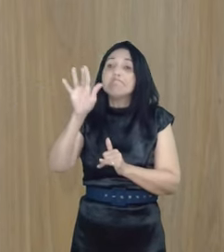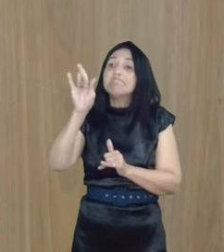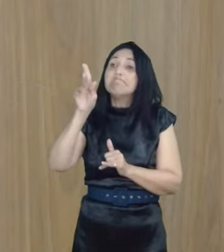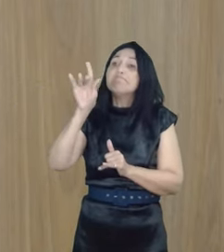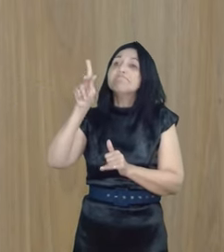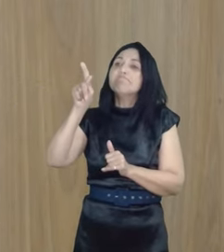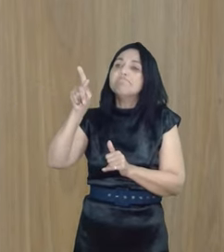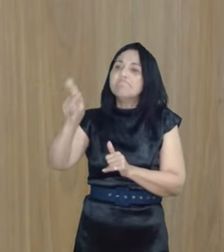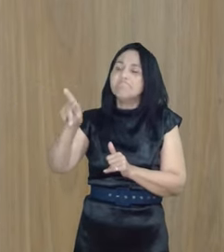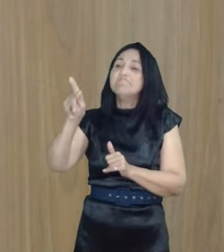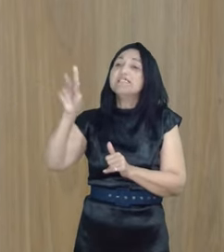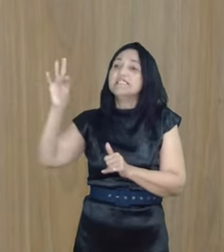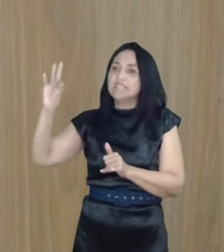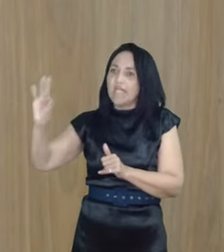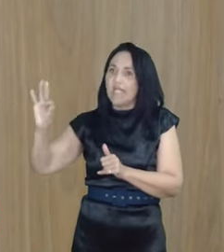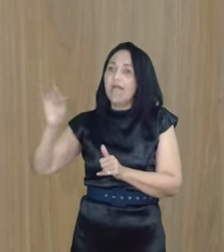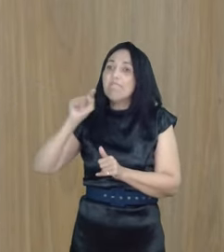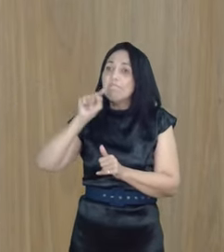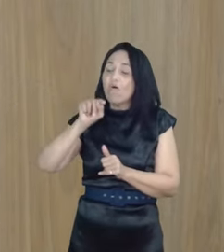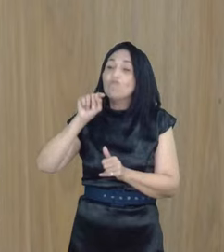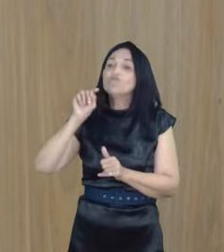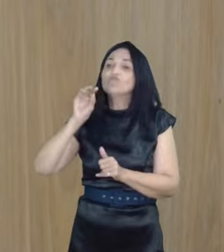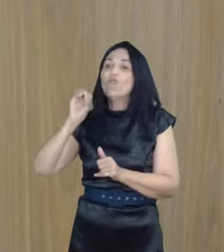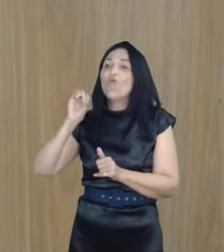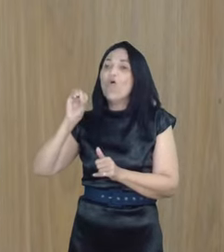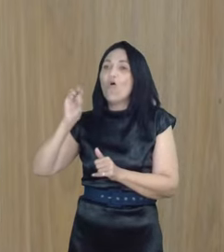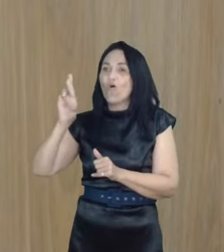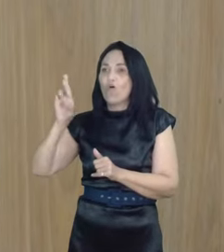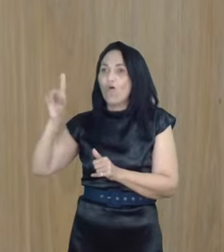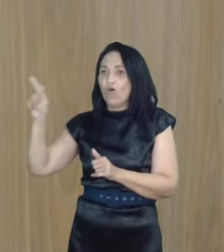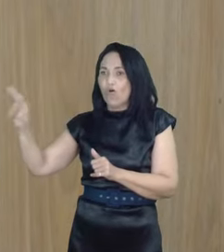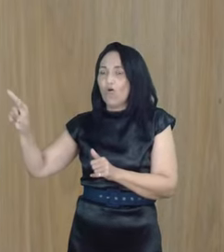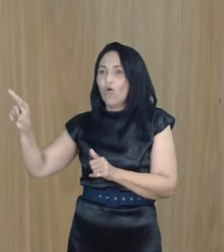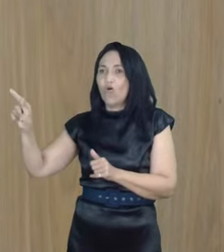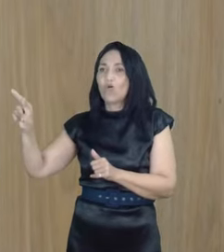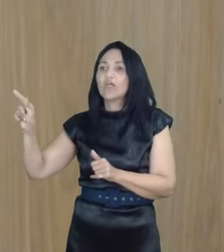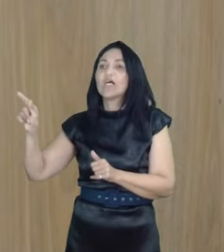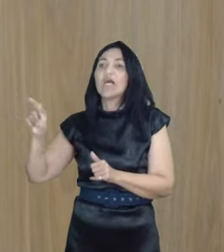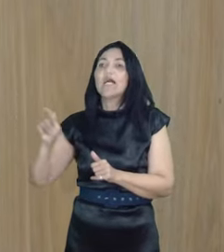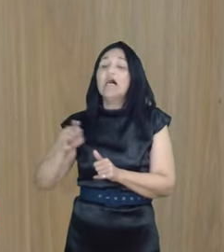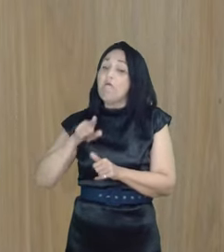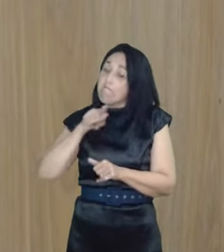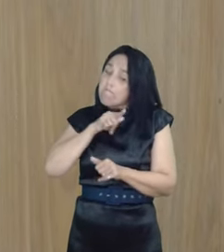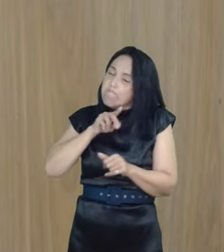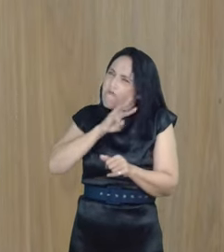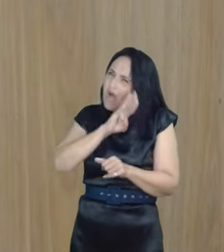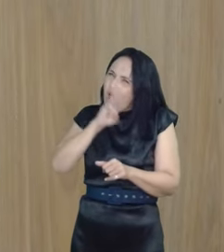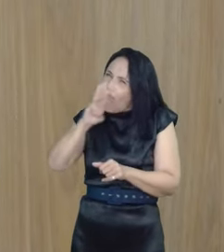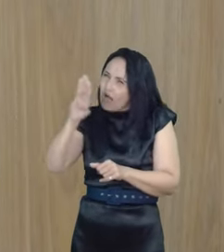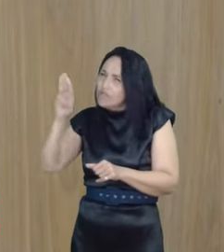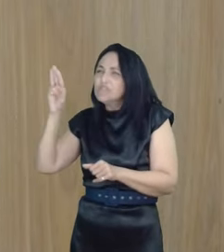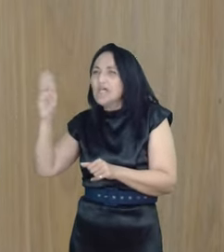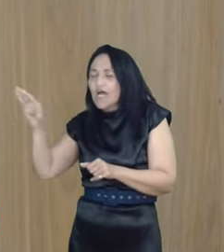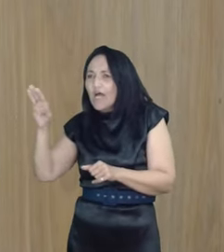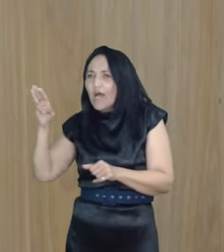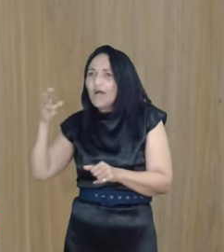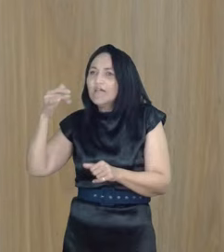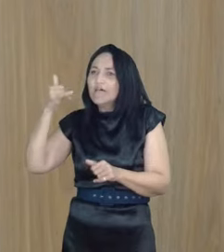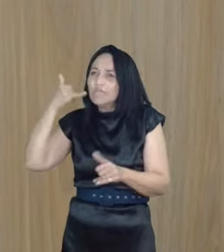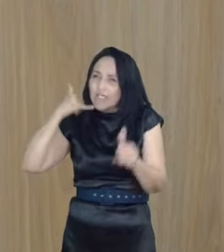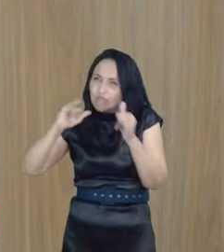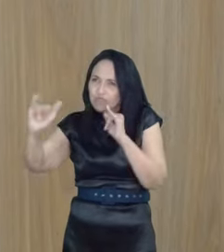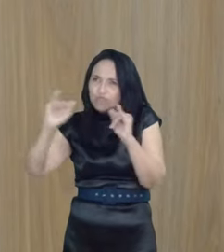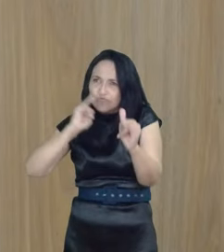pt.org.br, nosso portal de notícias na web. Dê uma passadinha todos os dias por lá para se atualizar aí sobre esses últimos acontecimentos e